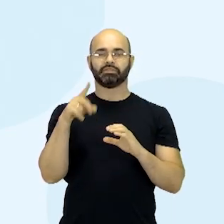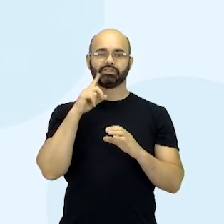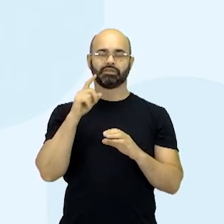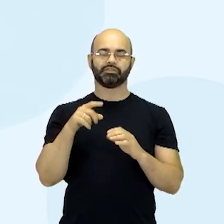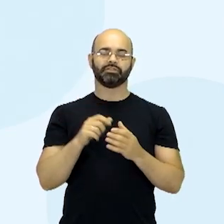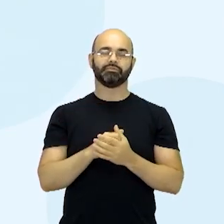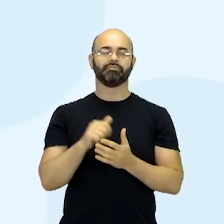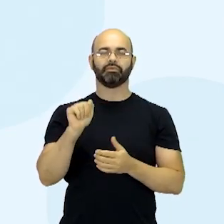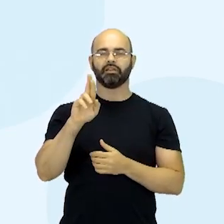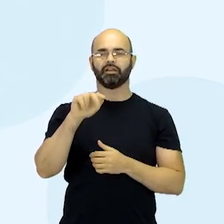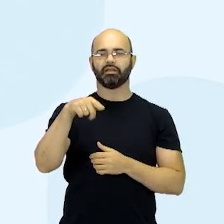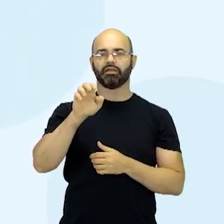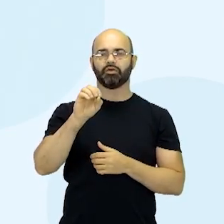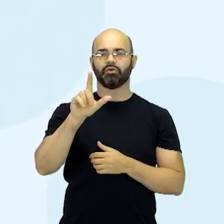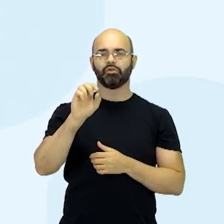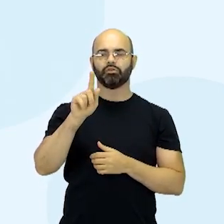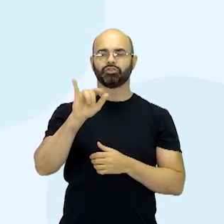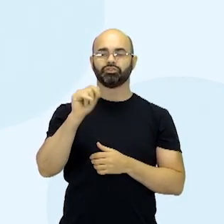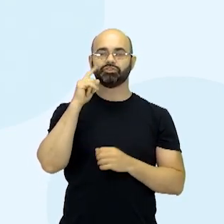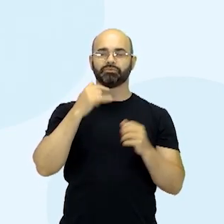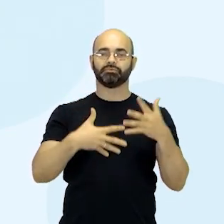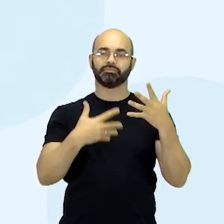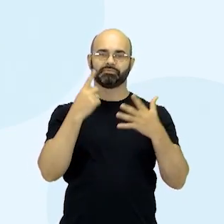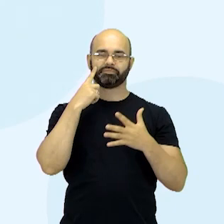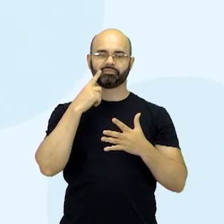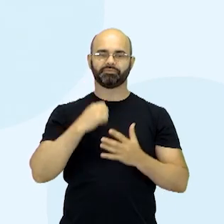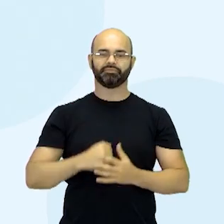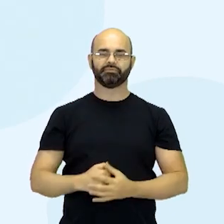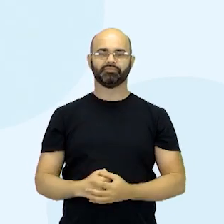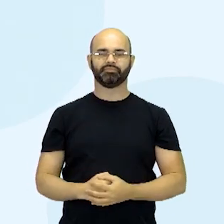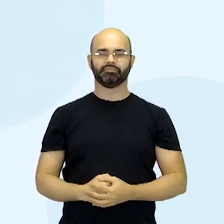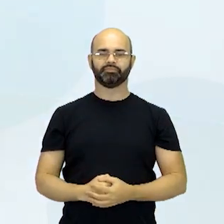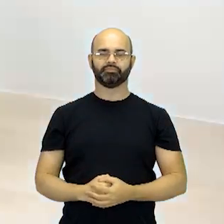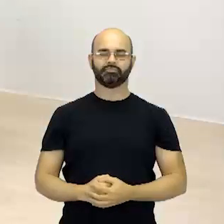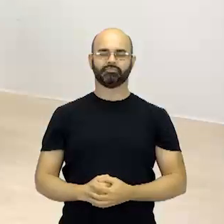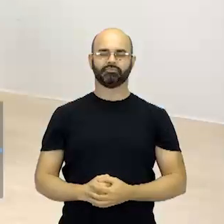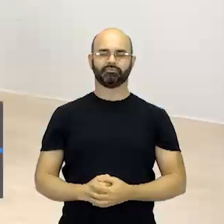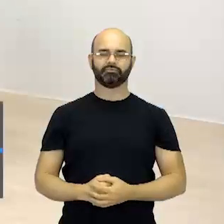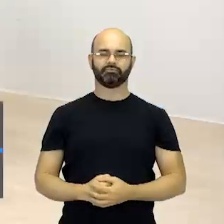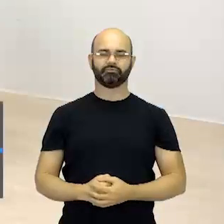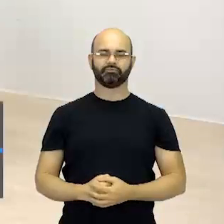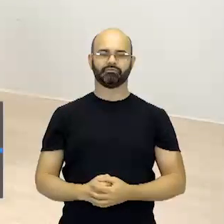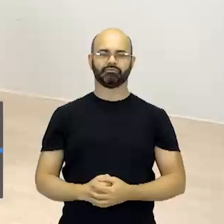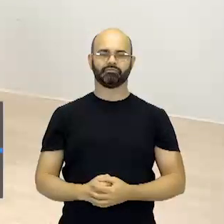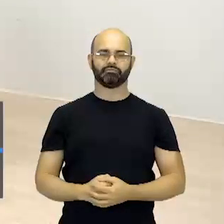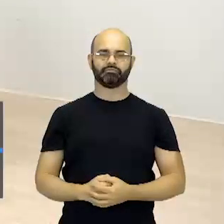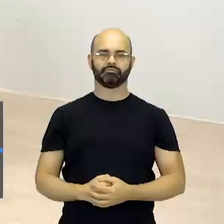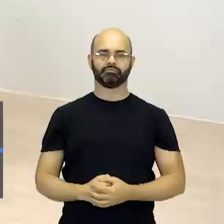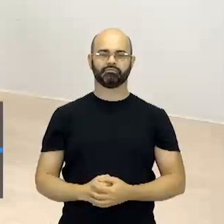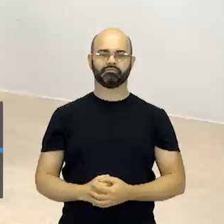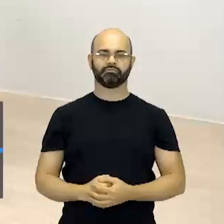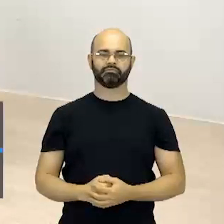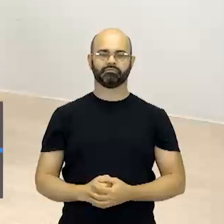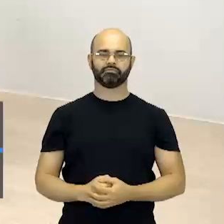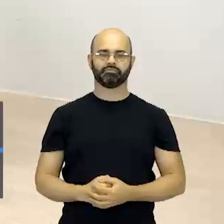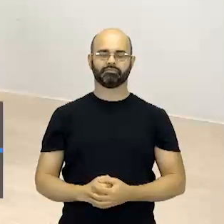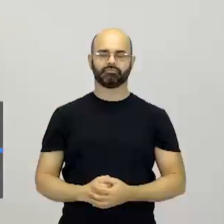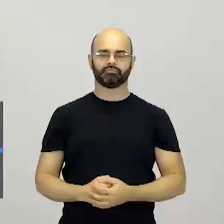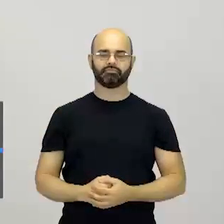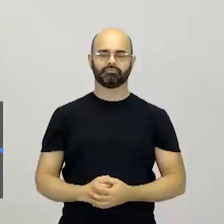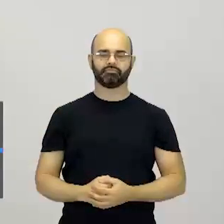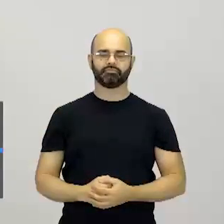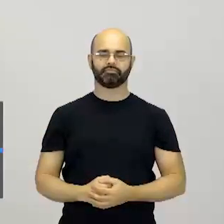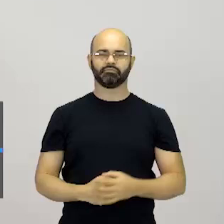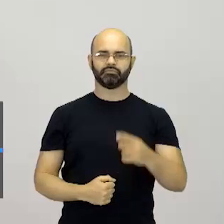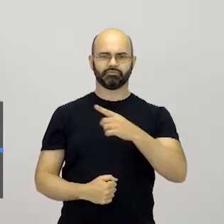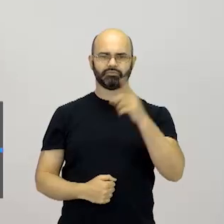arqueologia. Será, Mauro, que sobe alguma coisa aí? Vamos ver se sobe. Já quer a resposta agora, né, Pro? Sim, se eles se lembrarem. Vamos mandar aí, ó. O que